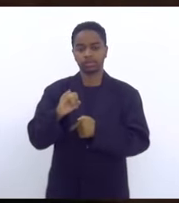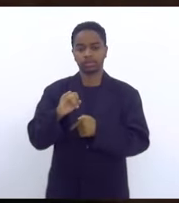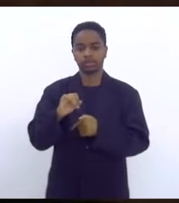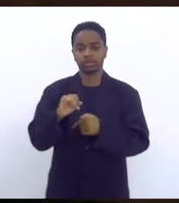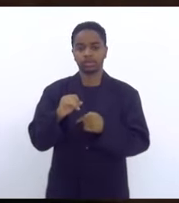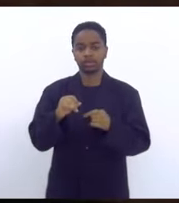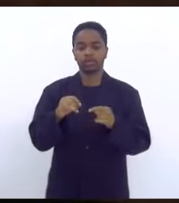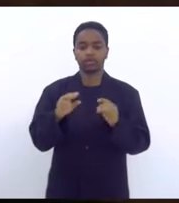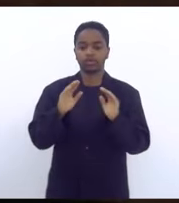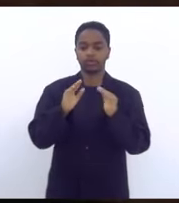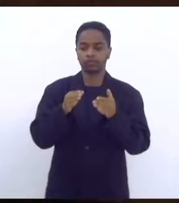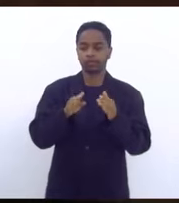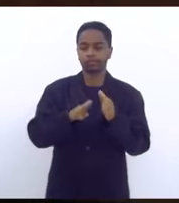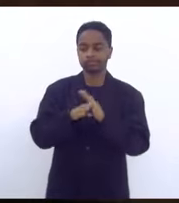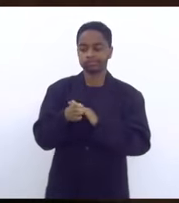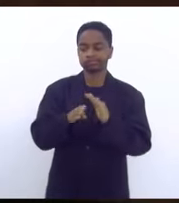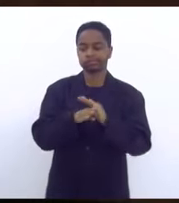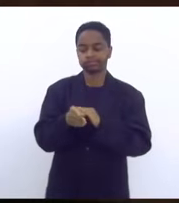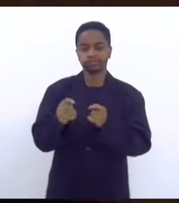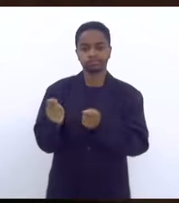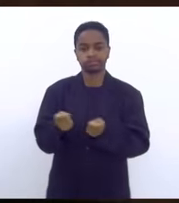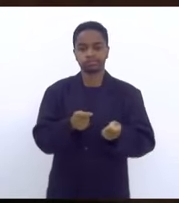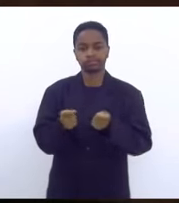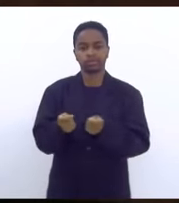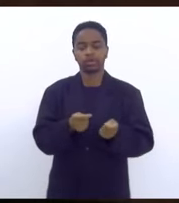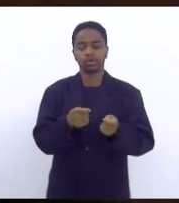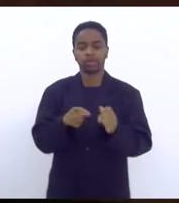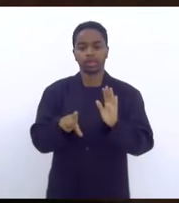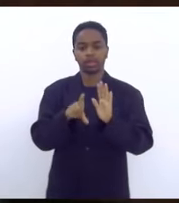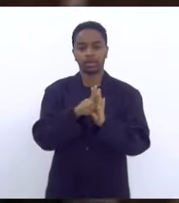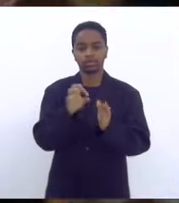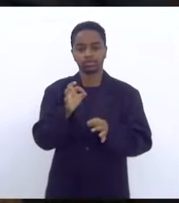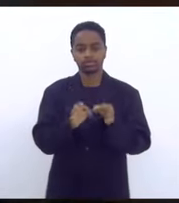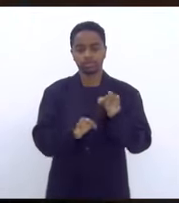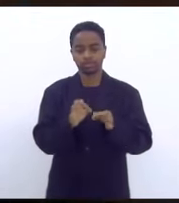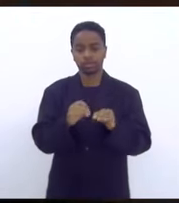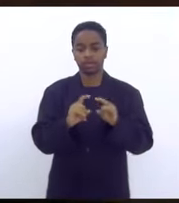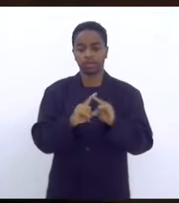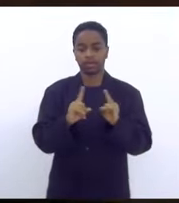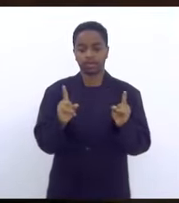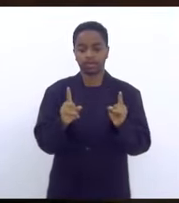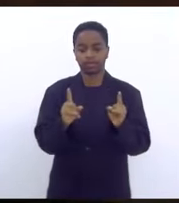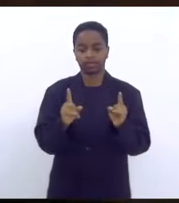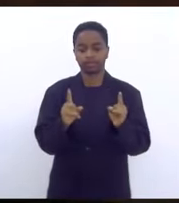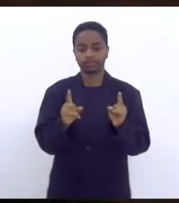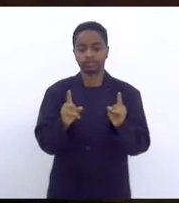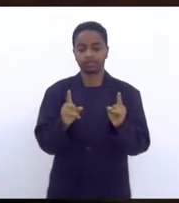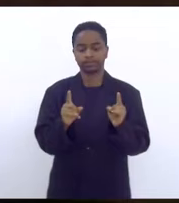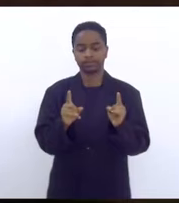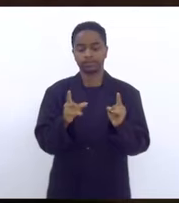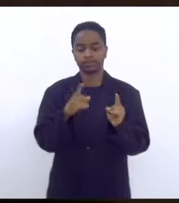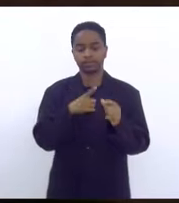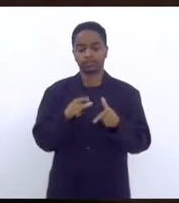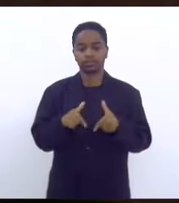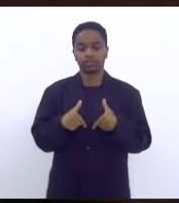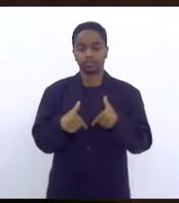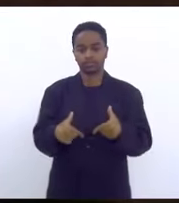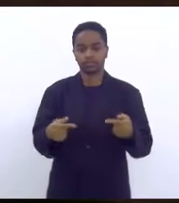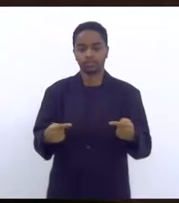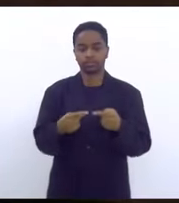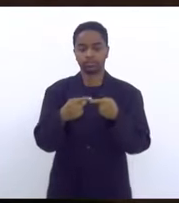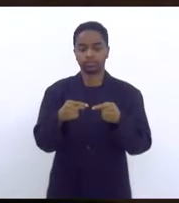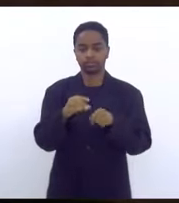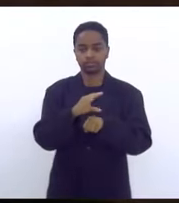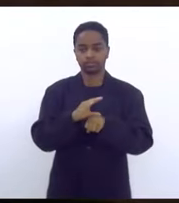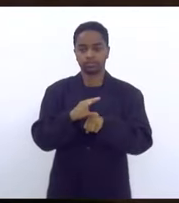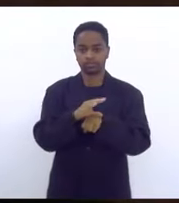constitucionalidade, legalidade, juridicidade. Entretanto, houve uma ação direta de inconstitucionalidade contra